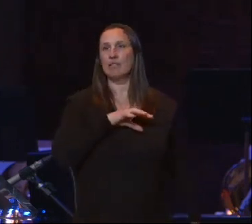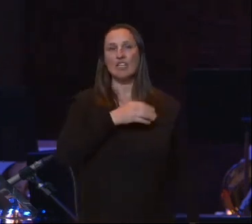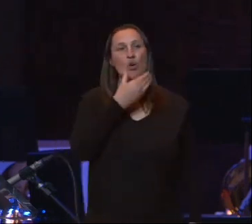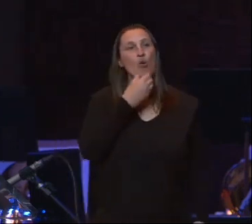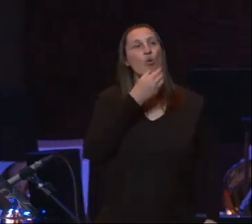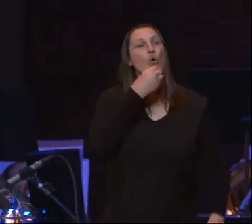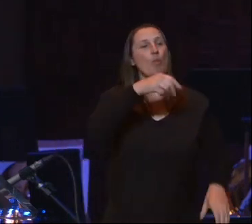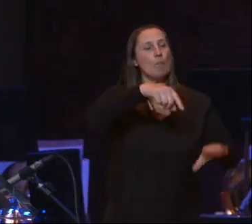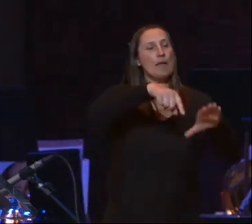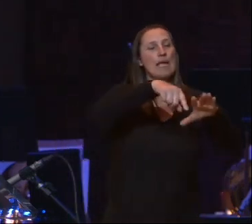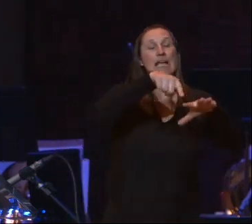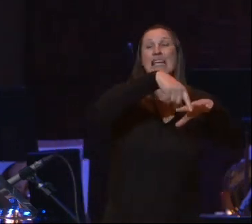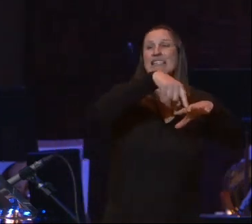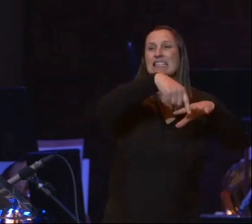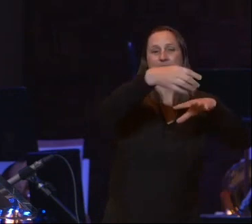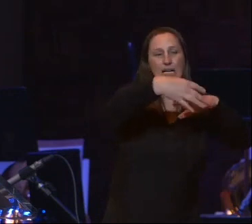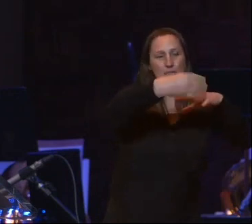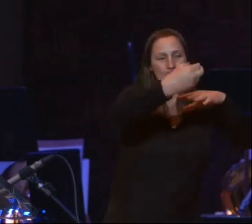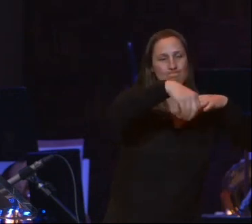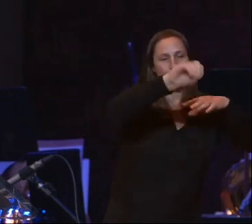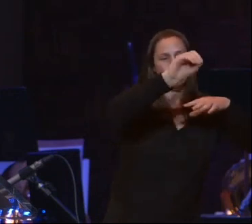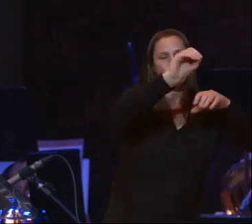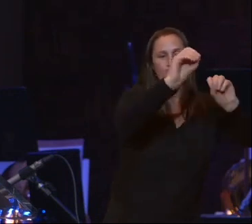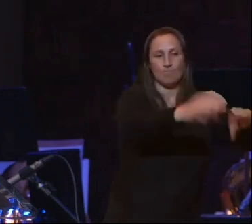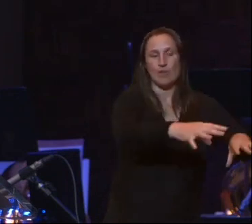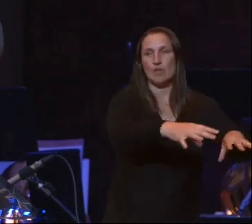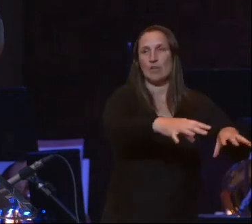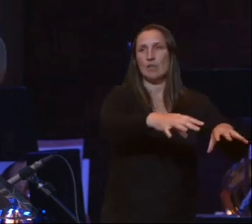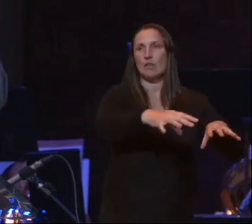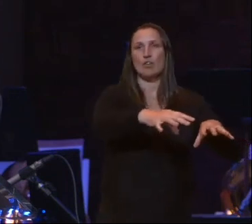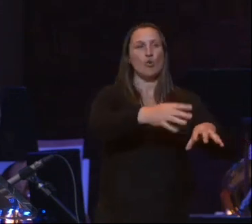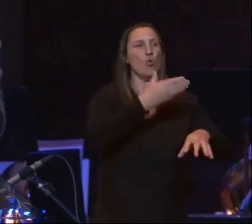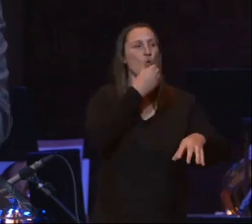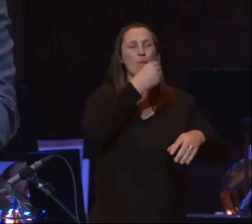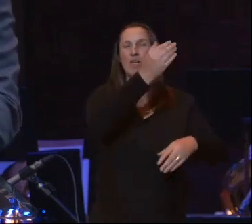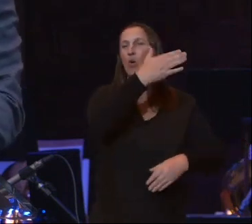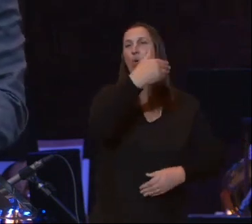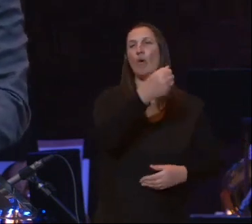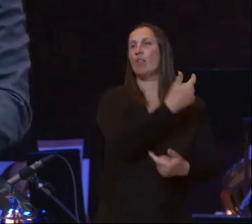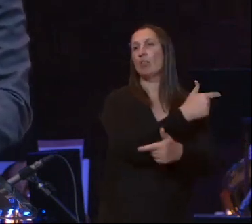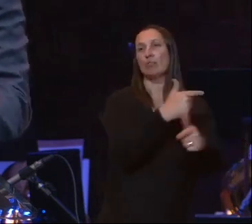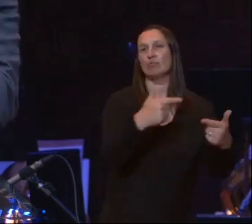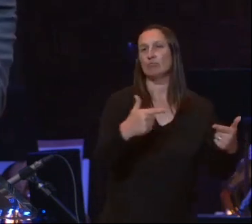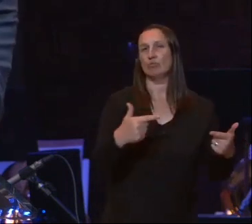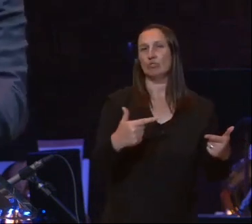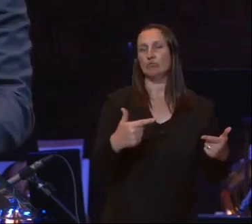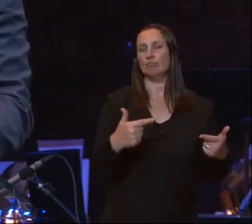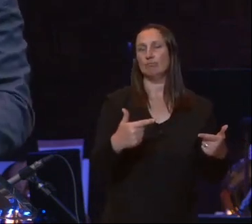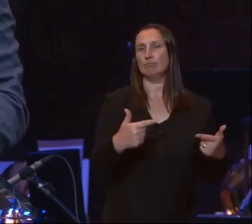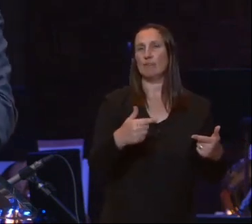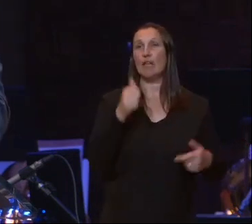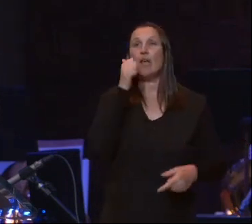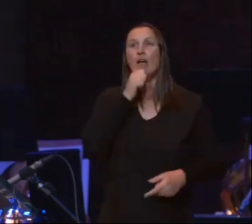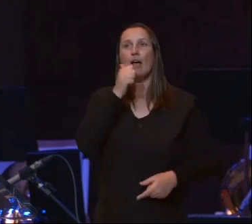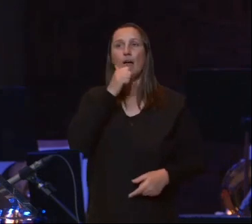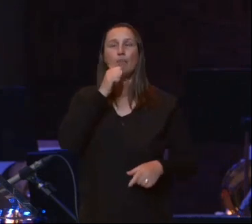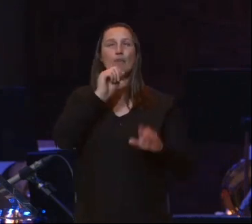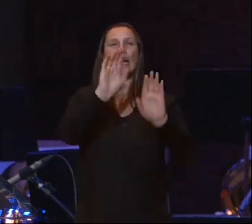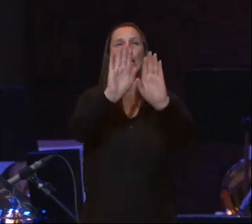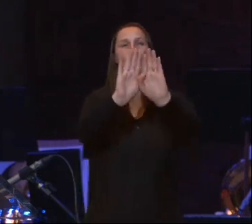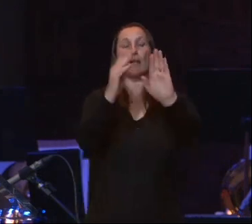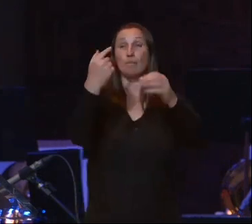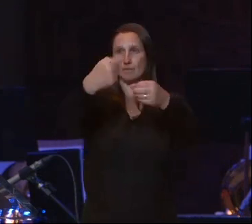homem dos pés descalços, um homem sem honra. Aquela mulher estava na porta